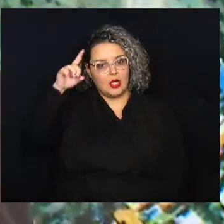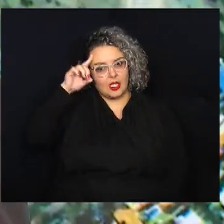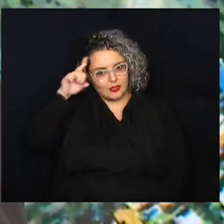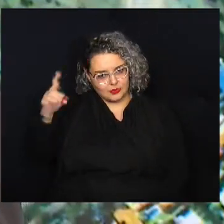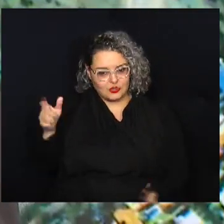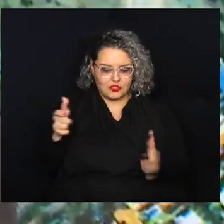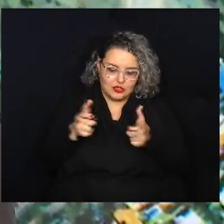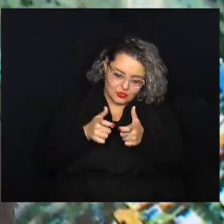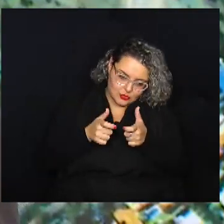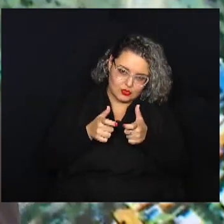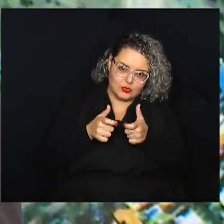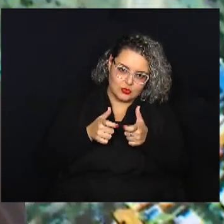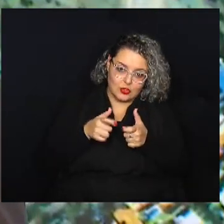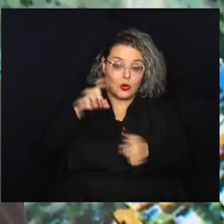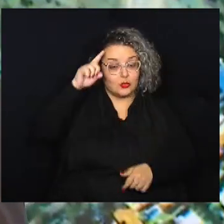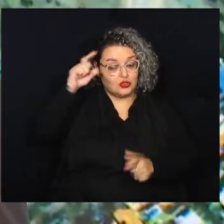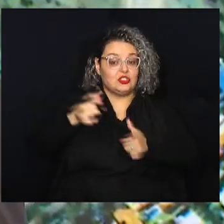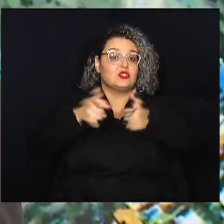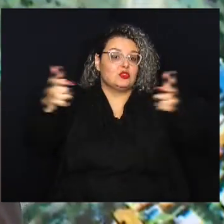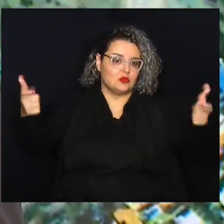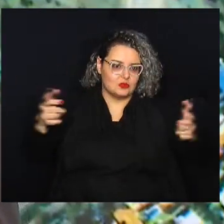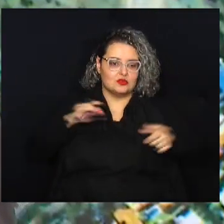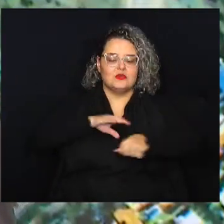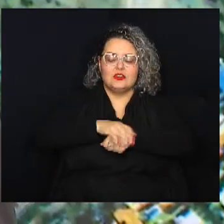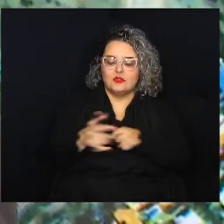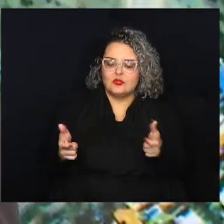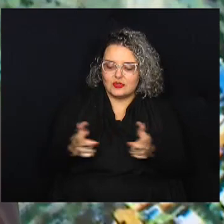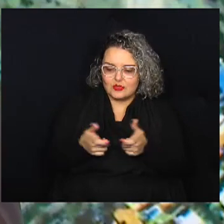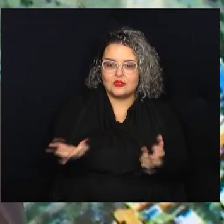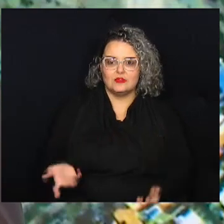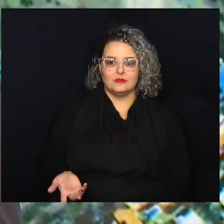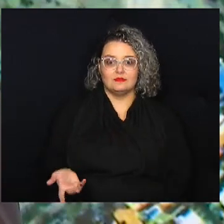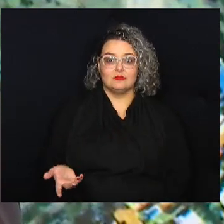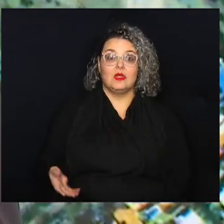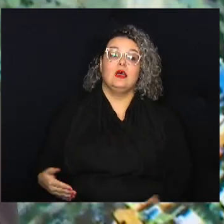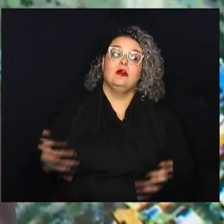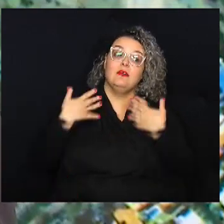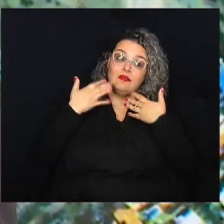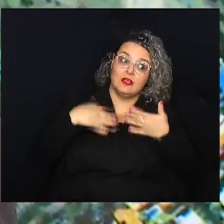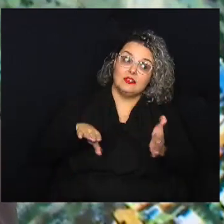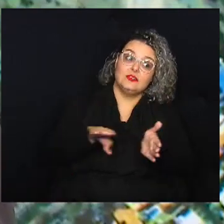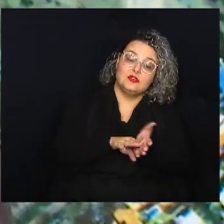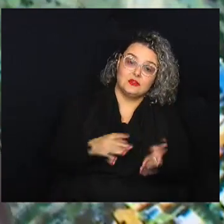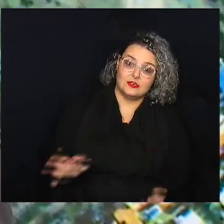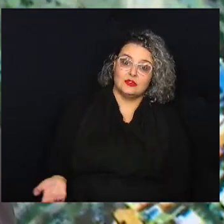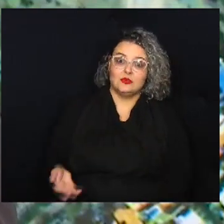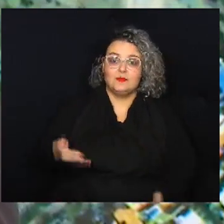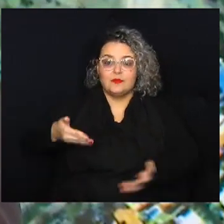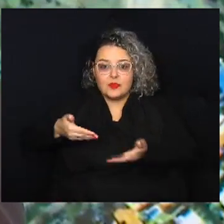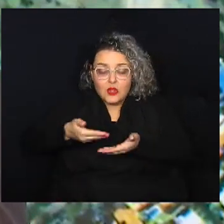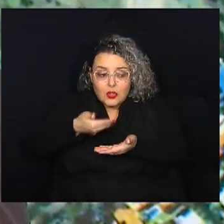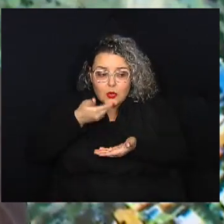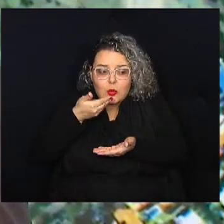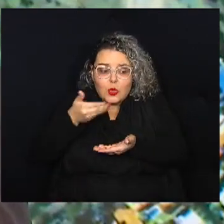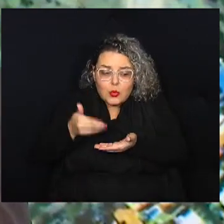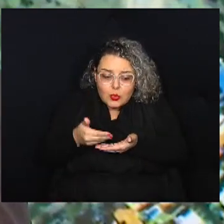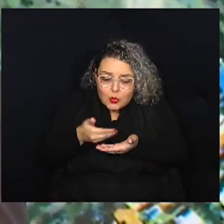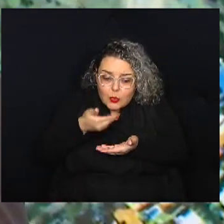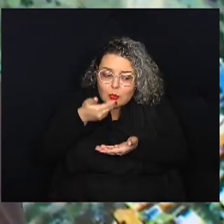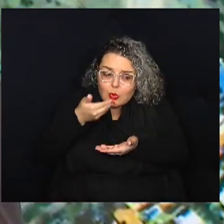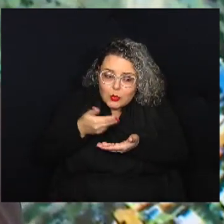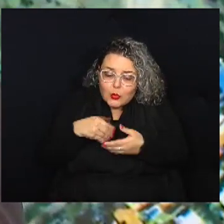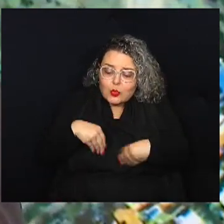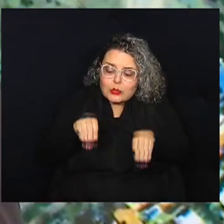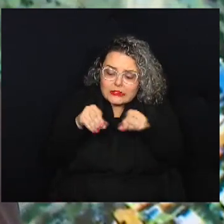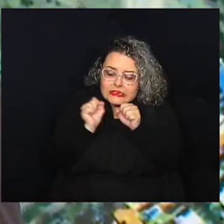verão. O inverno chegando, né? A noite mais longa, propício para sopa, cobertinha. E agora a gente vai